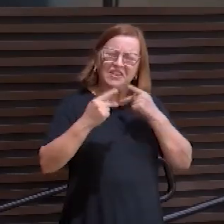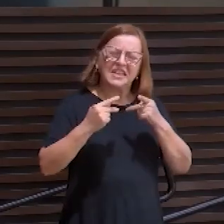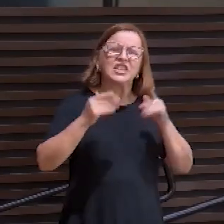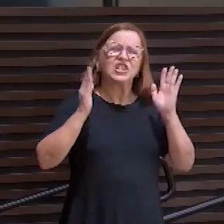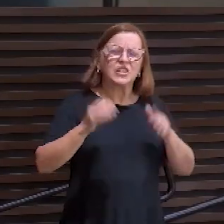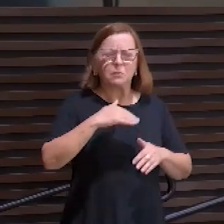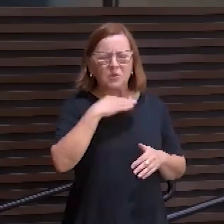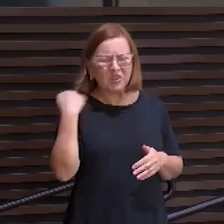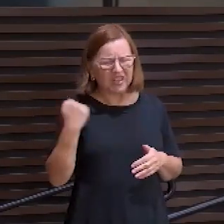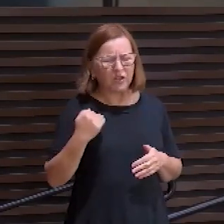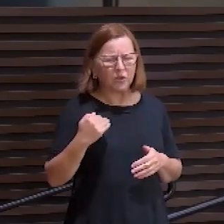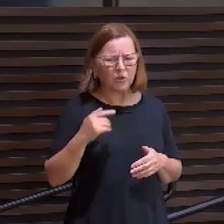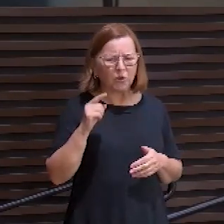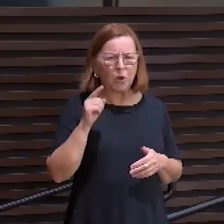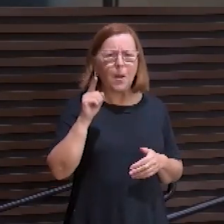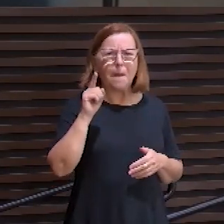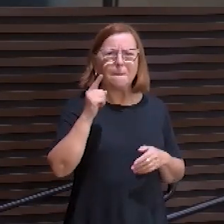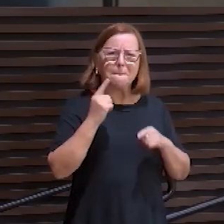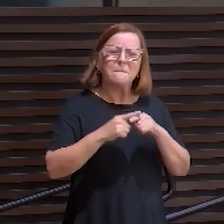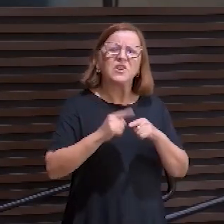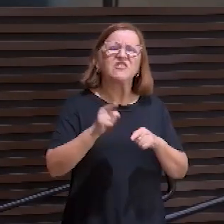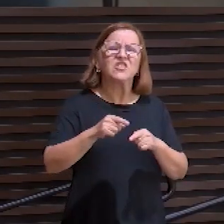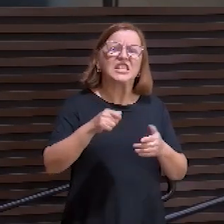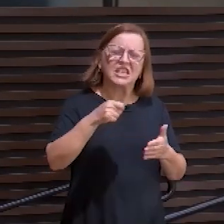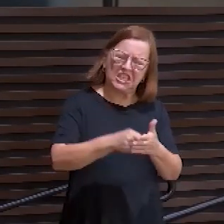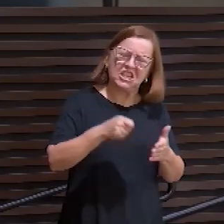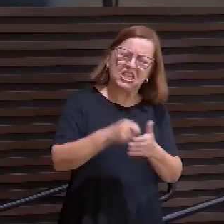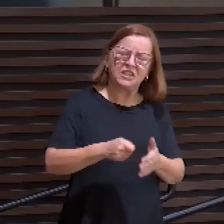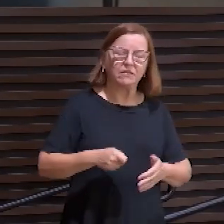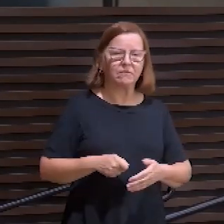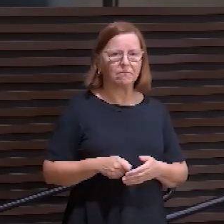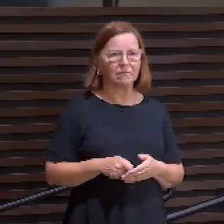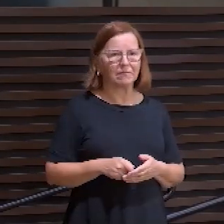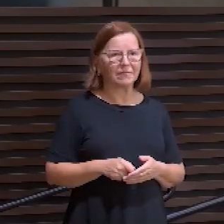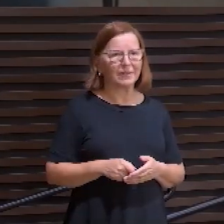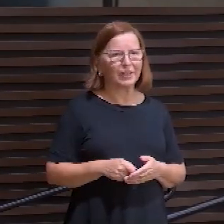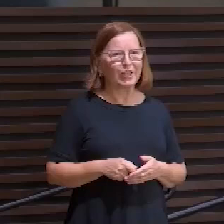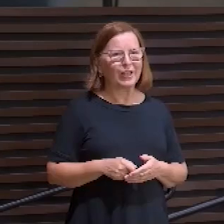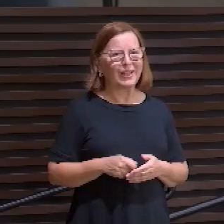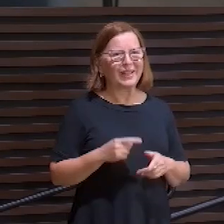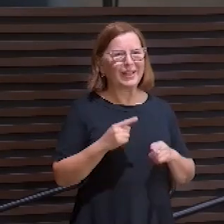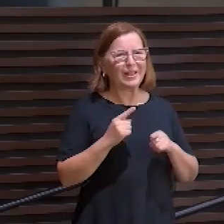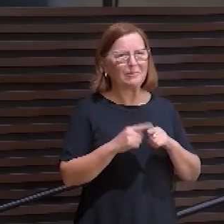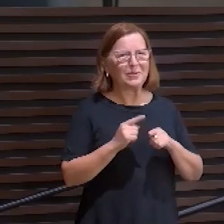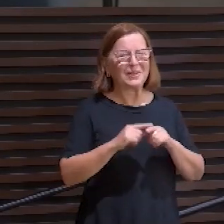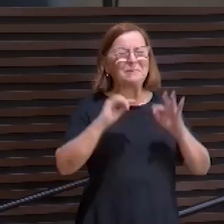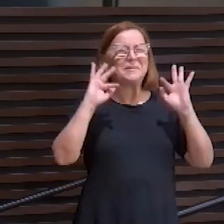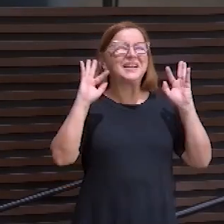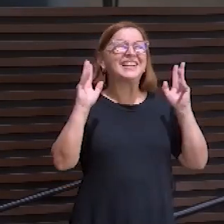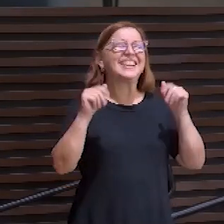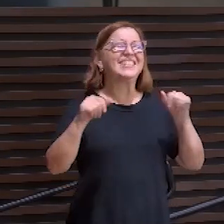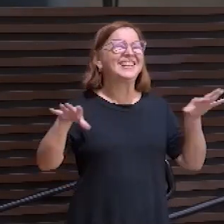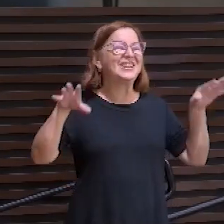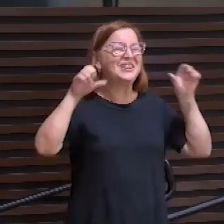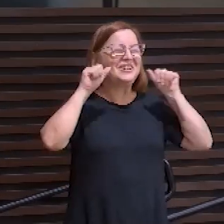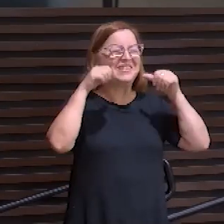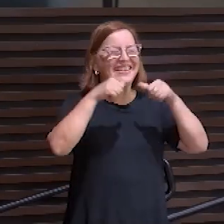senhor insiste tanto? Ela disse, porque é uma maravilha ouvir essa notícia.